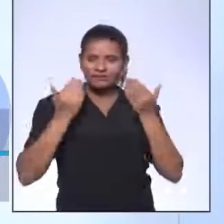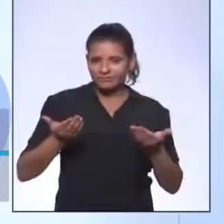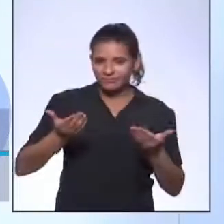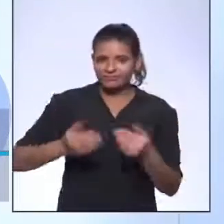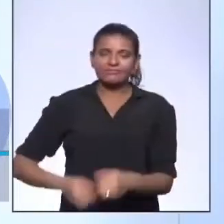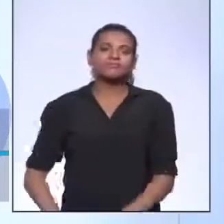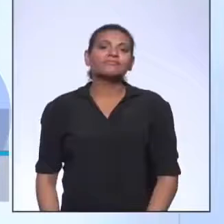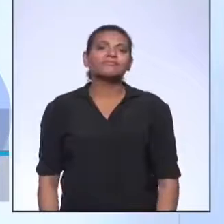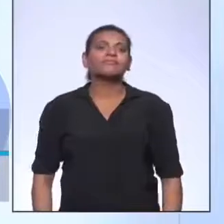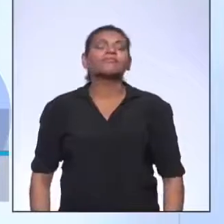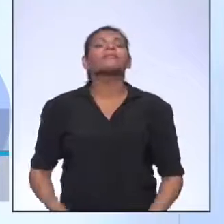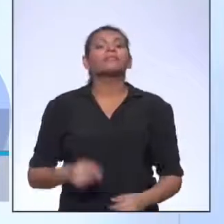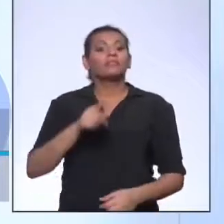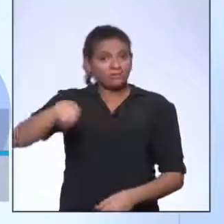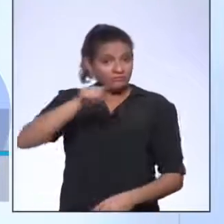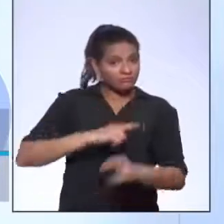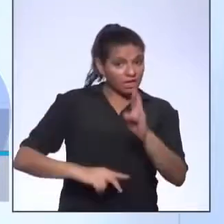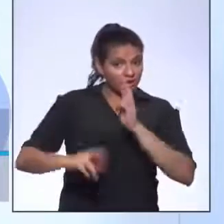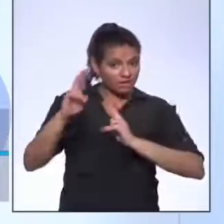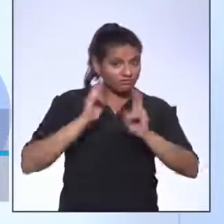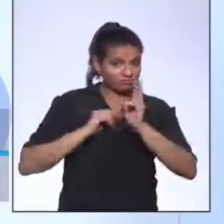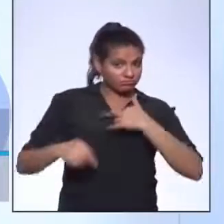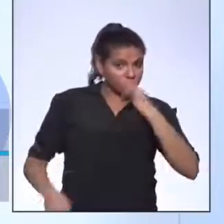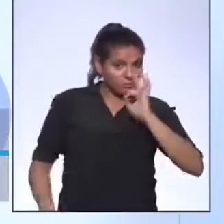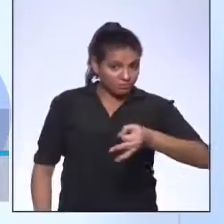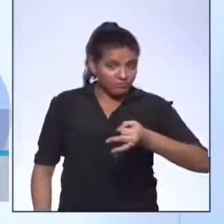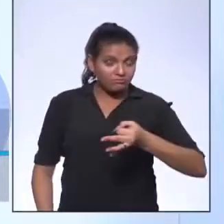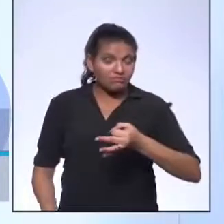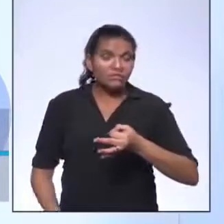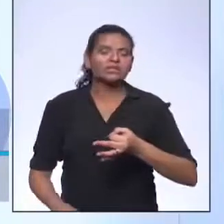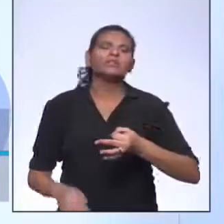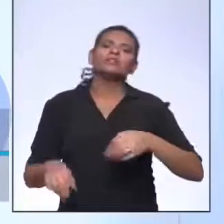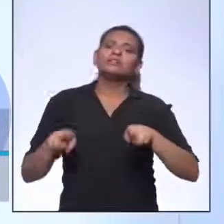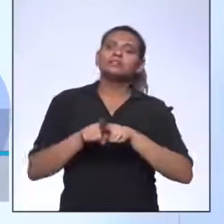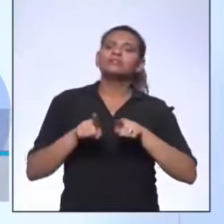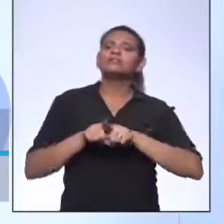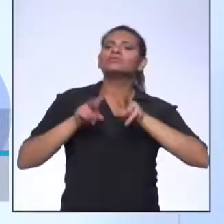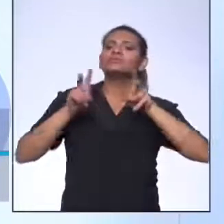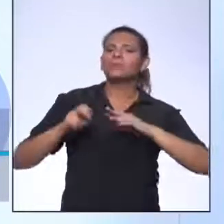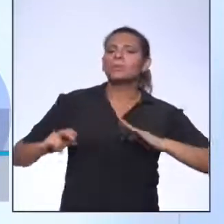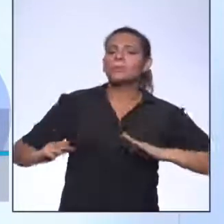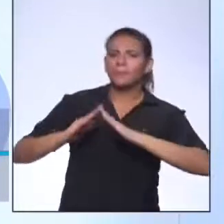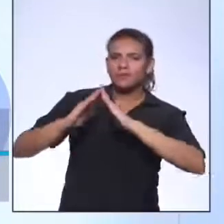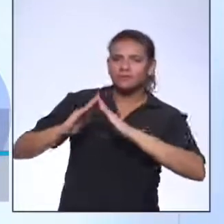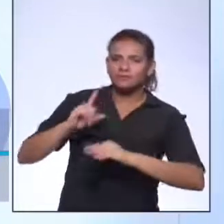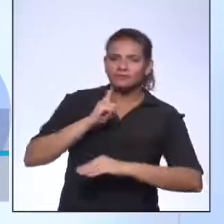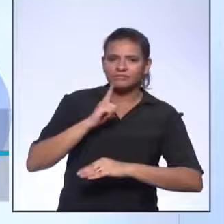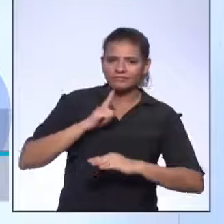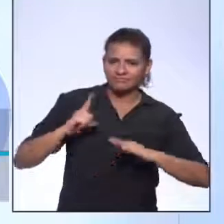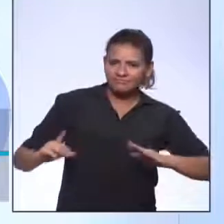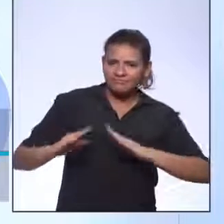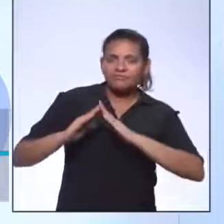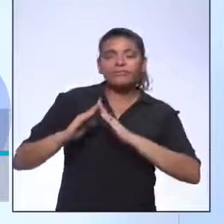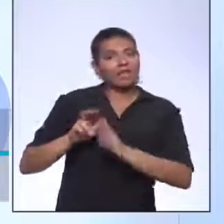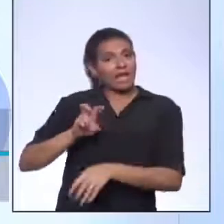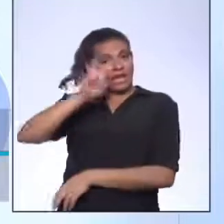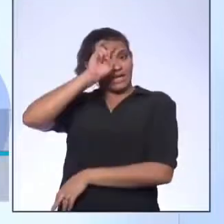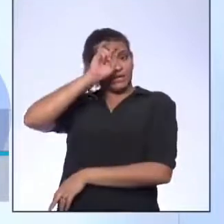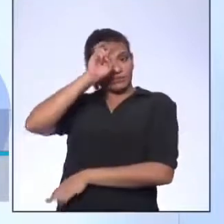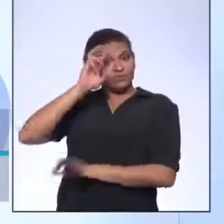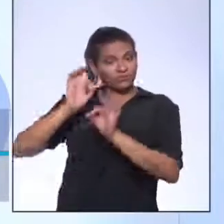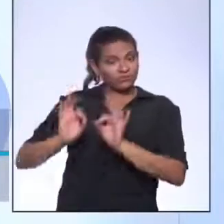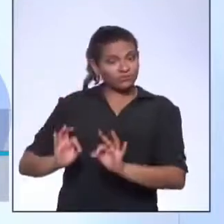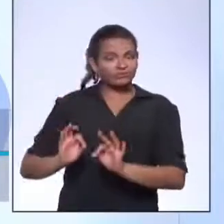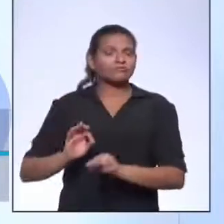as respostas estão corretas. A respeito das pirâmides, como o professor Carlos falou, é mais para o Egito, mas lembram também que nós